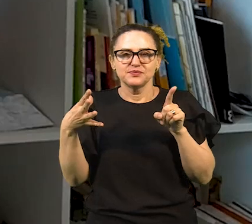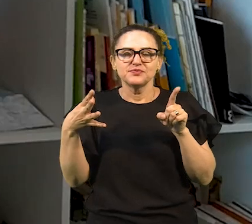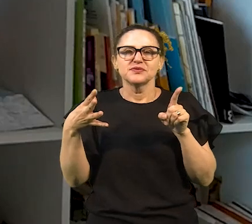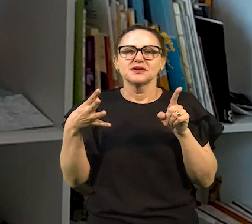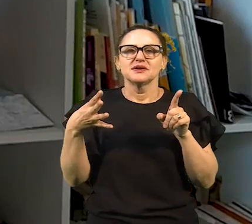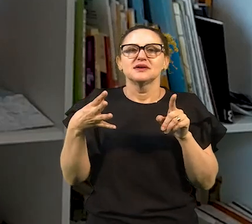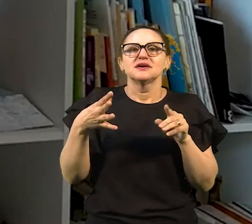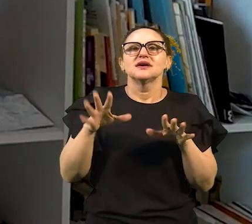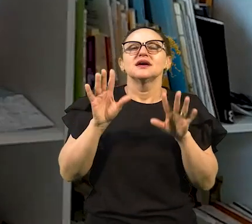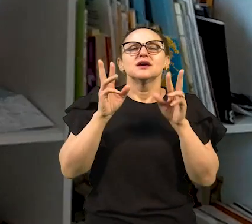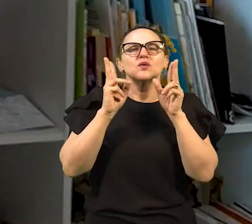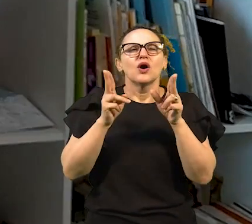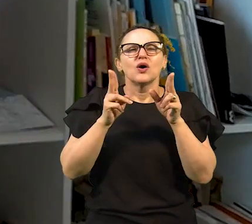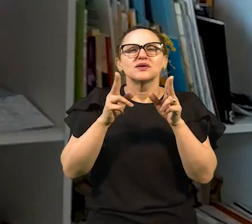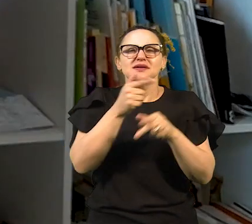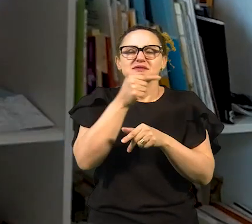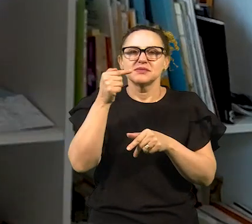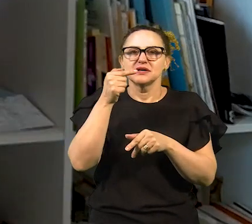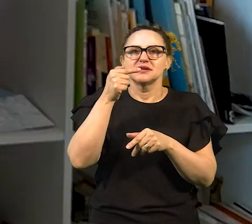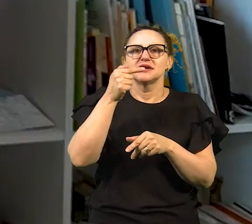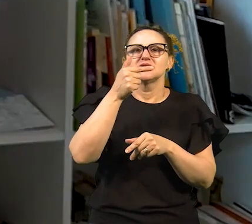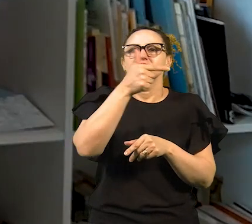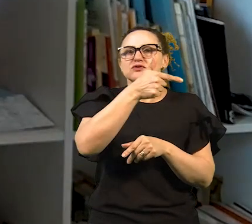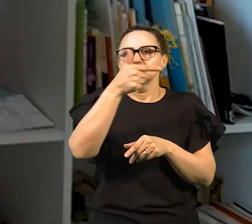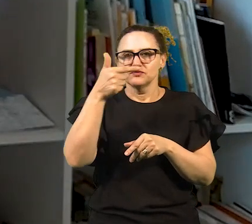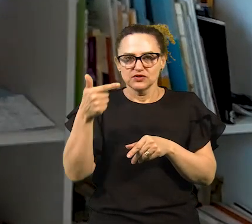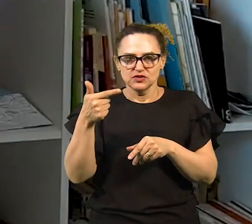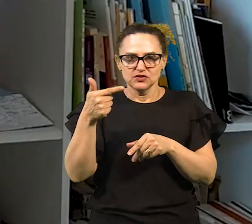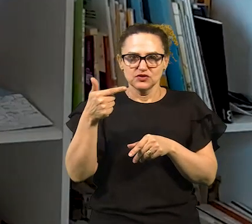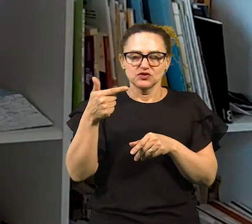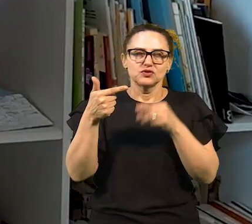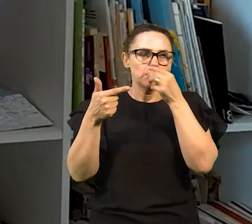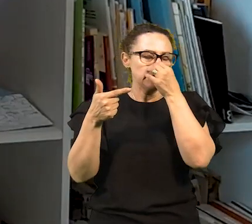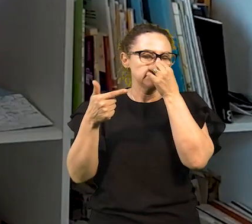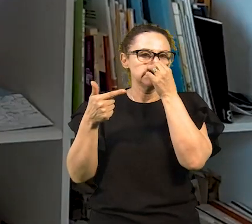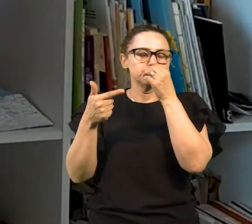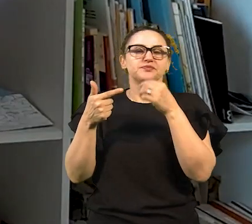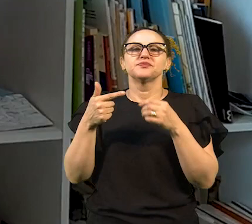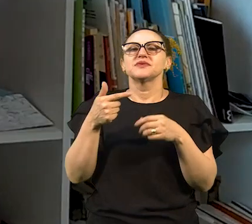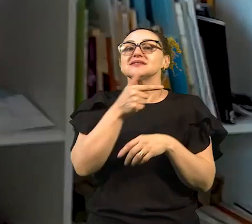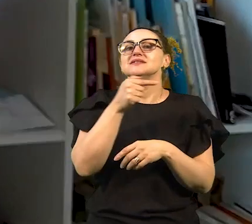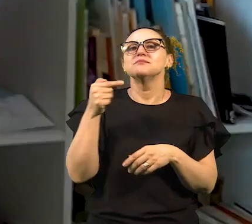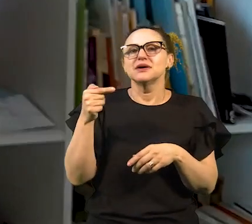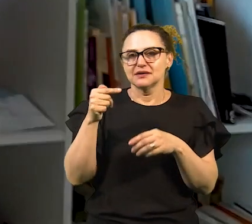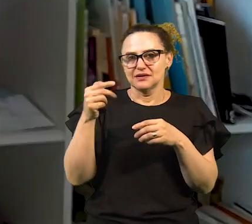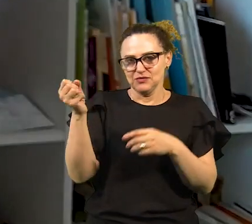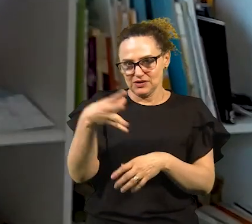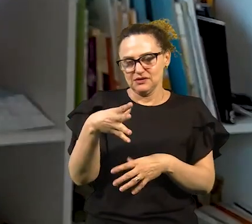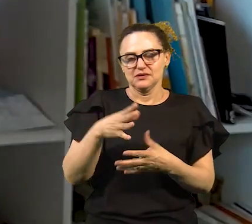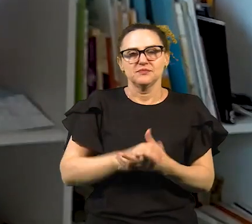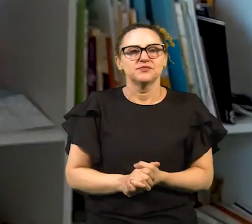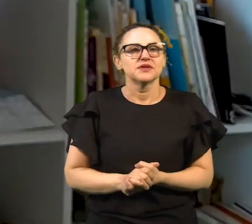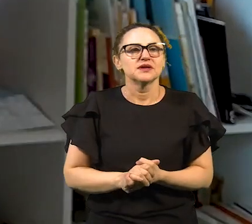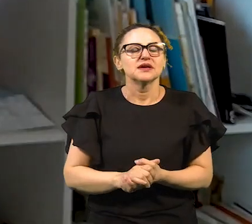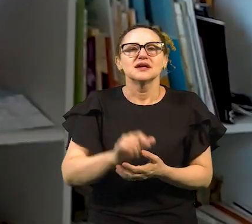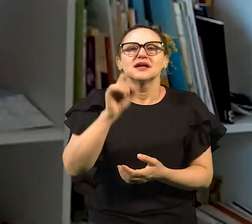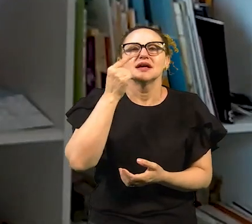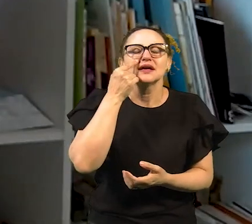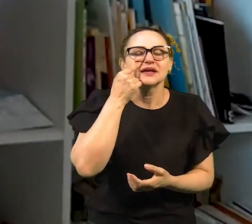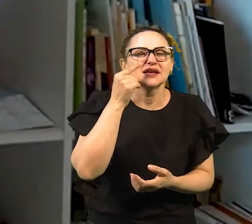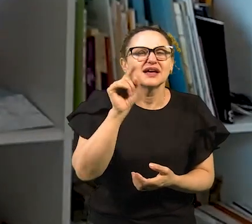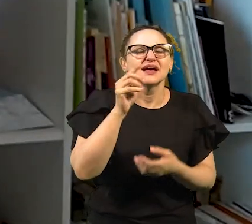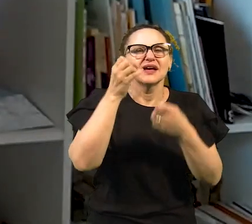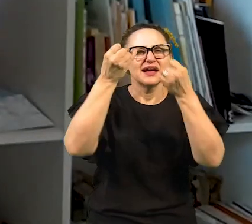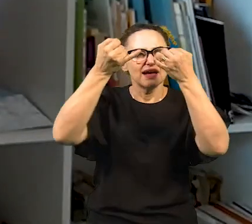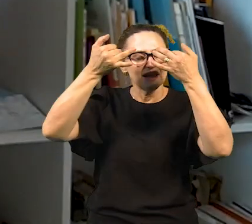do modernismo paulista. E eu trago aqui alguns autores para a gente pensar junto, que é o Augusto dos Anjos, o paraibano Augusto dos Anjos, o